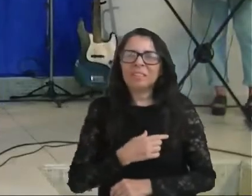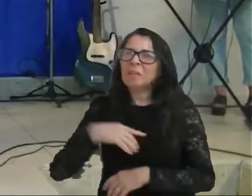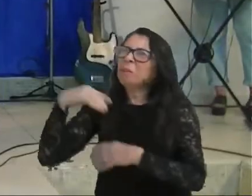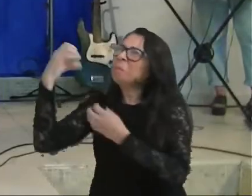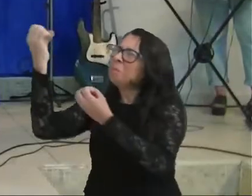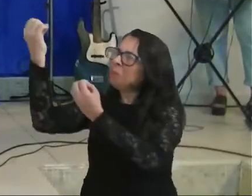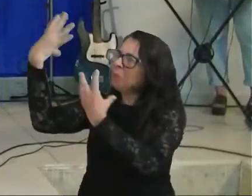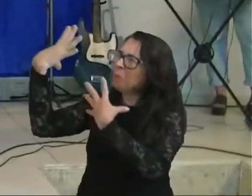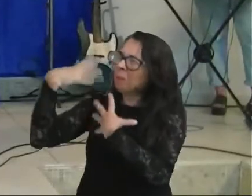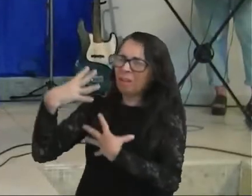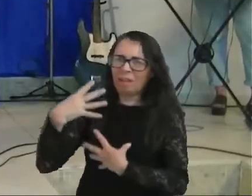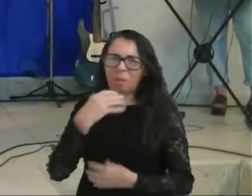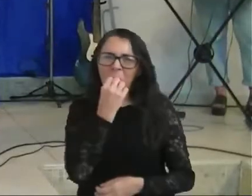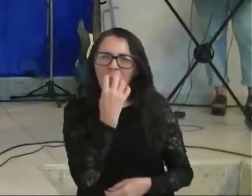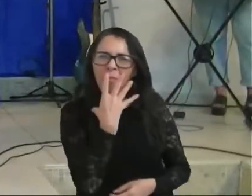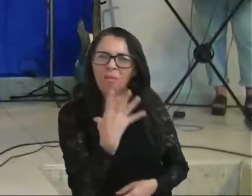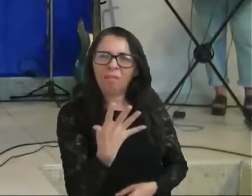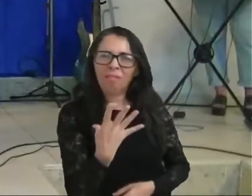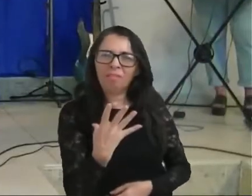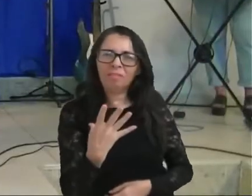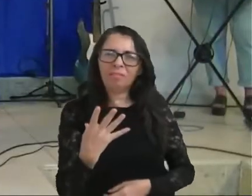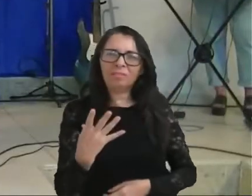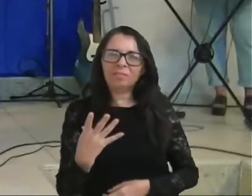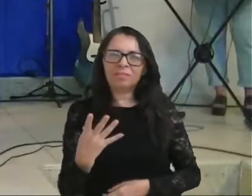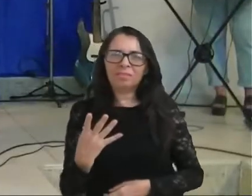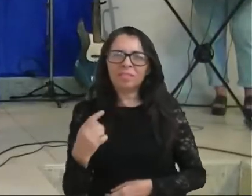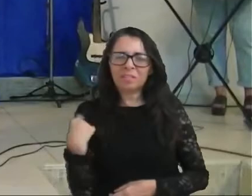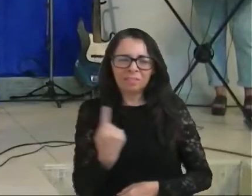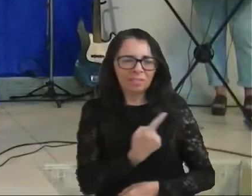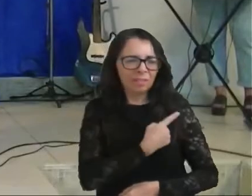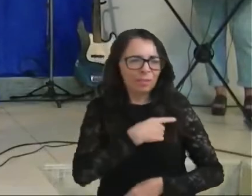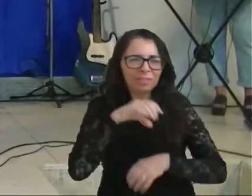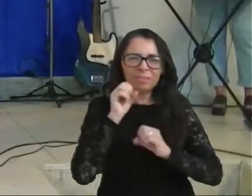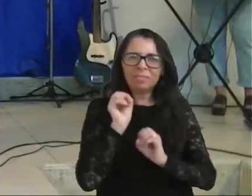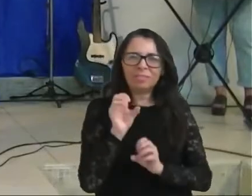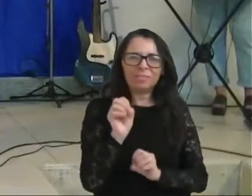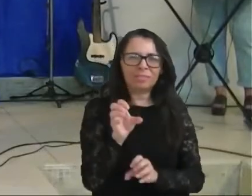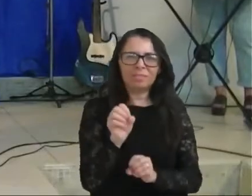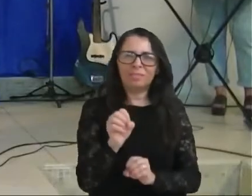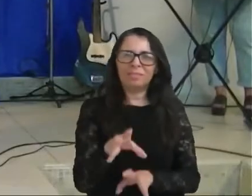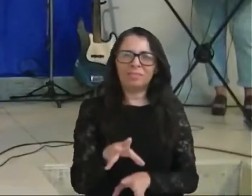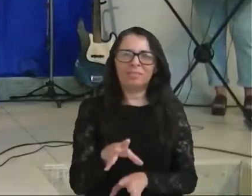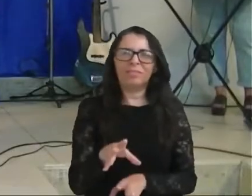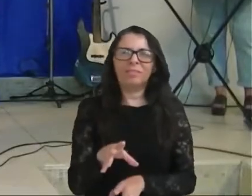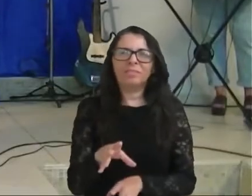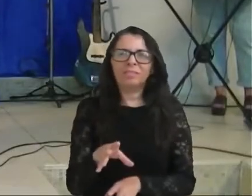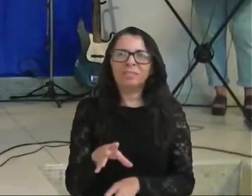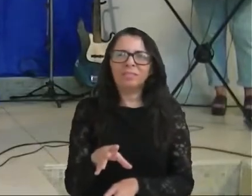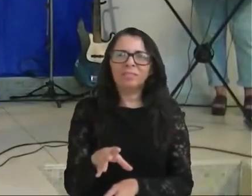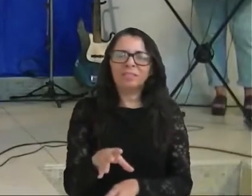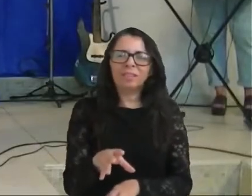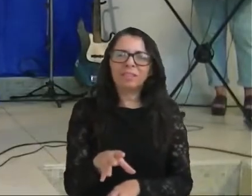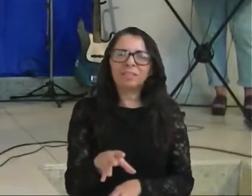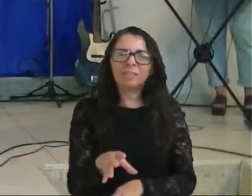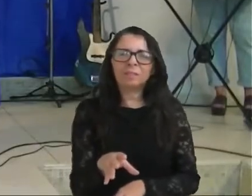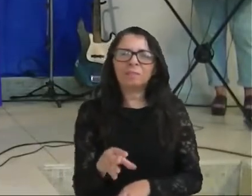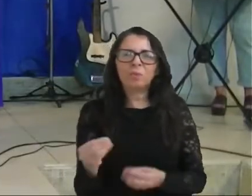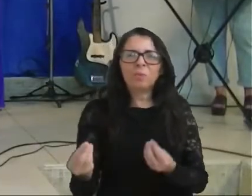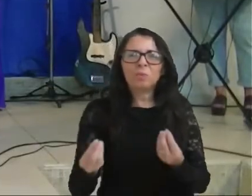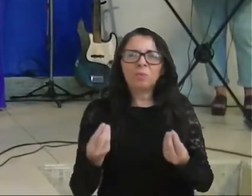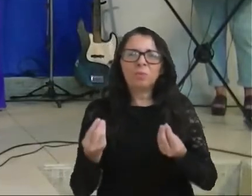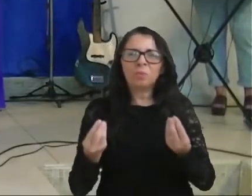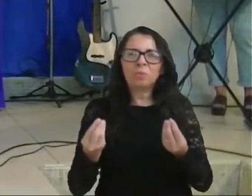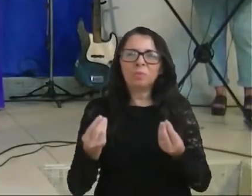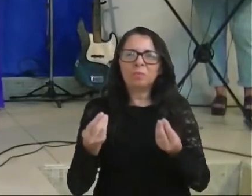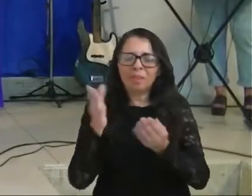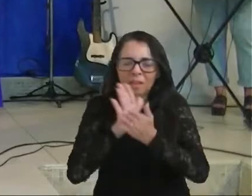por ter nos exortado e nos ensinado que nós deixamos o nosso primeiro amor. Eu te agradeço, Jesus,